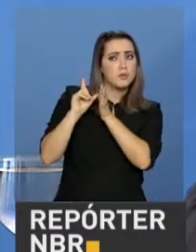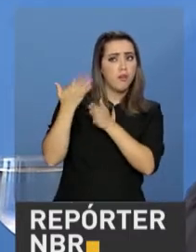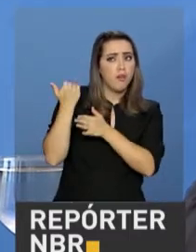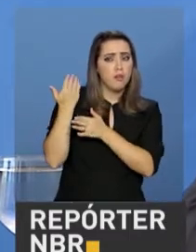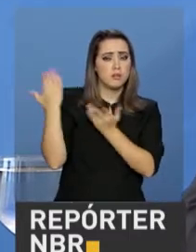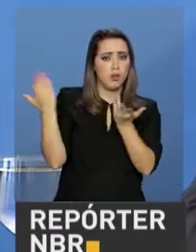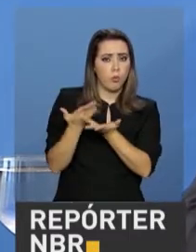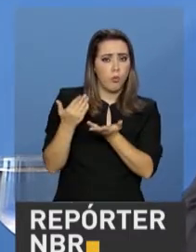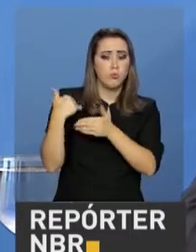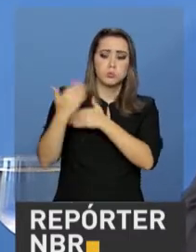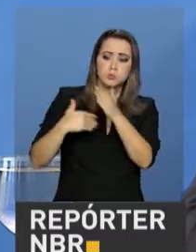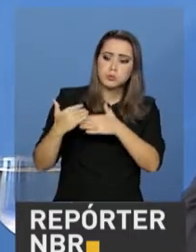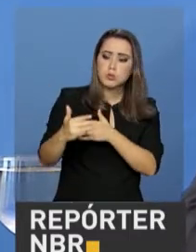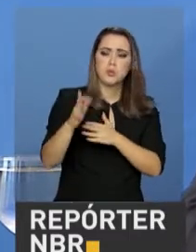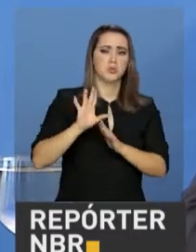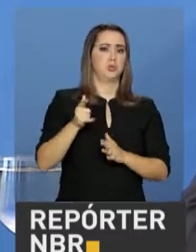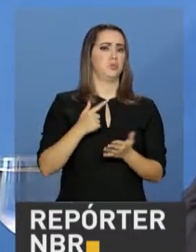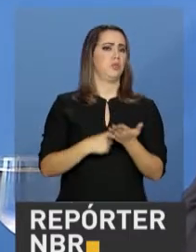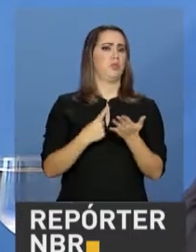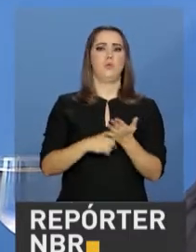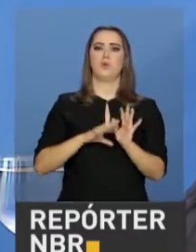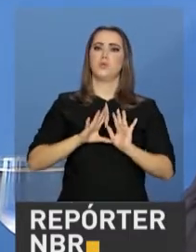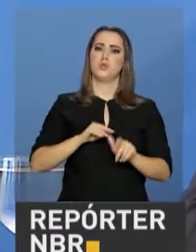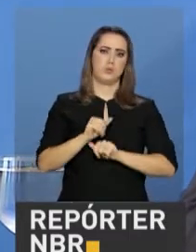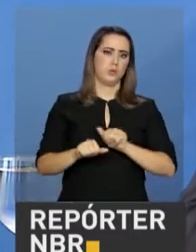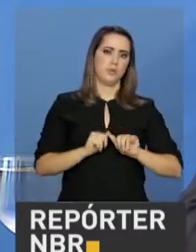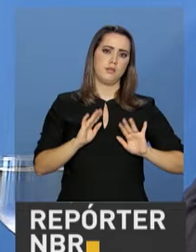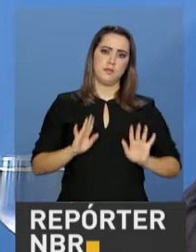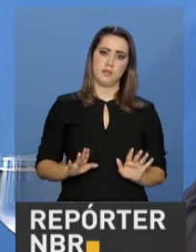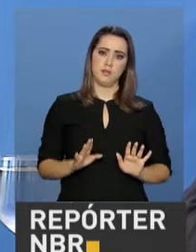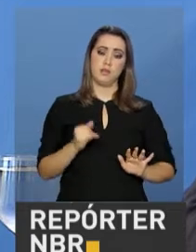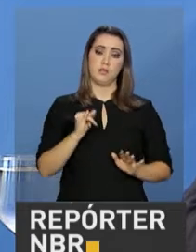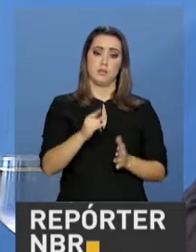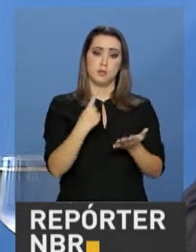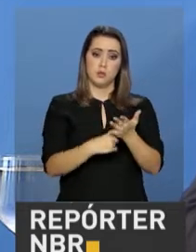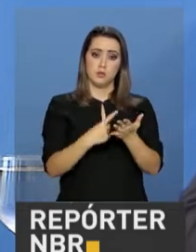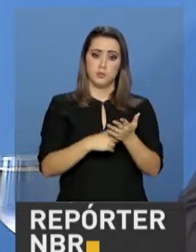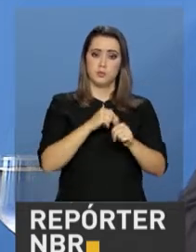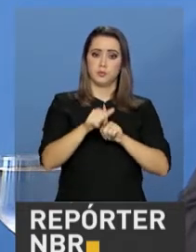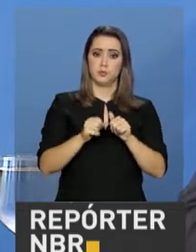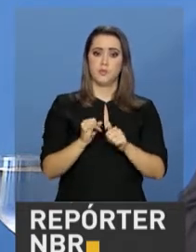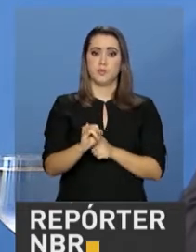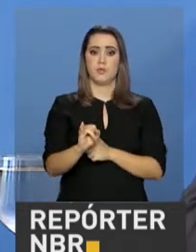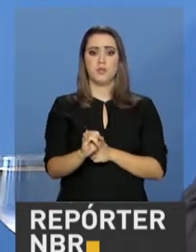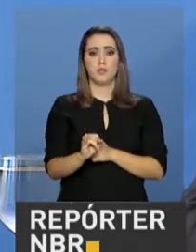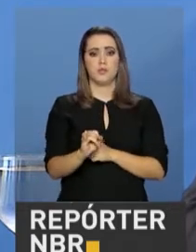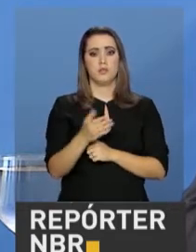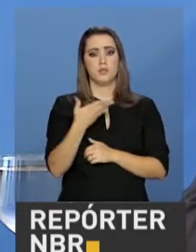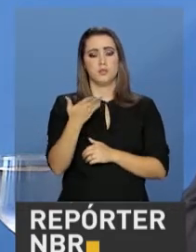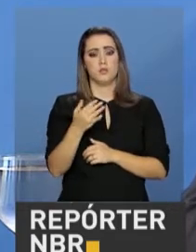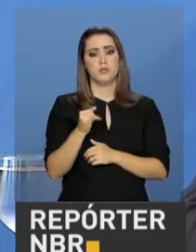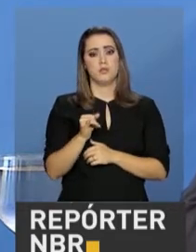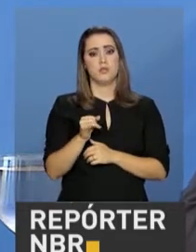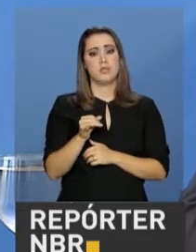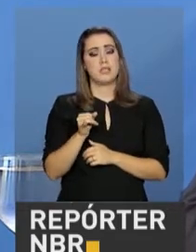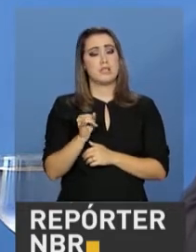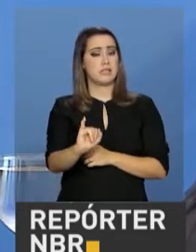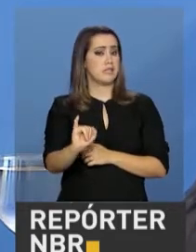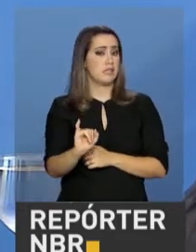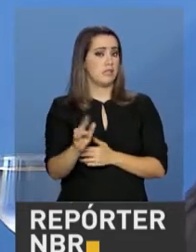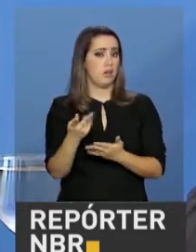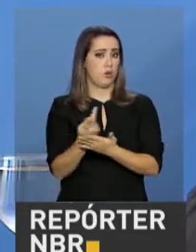mas compromisso nenhum foi firmado. E quando for, os senhores saberão. E se for, quando e se for, o que